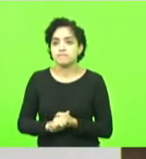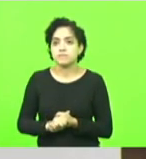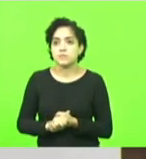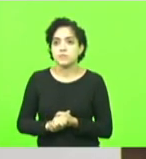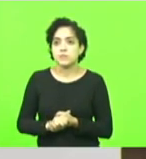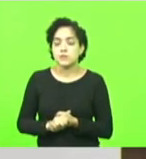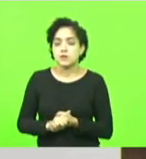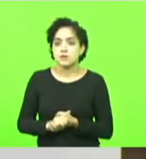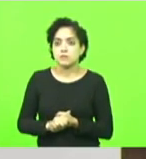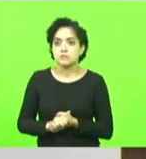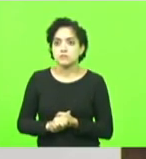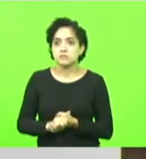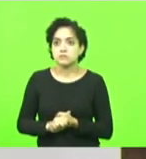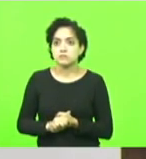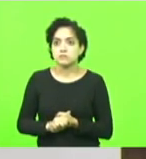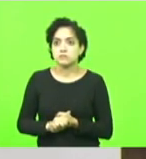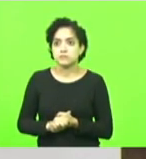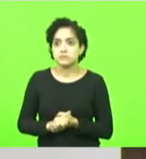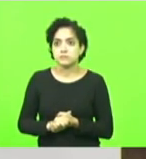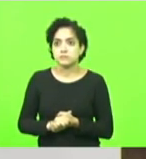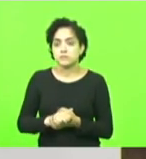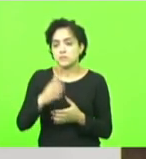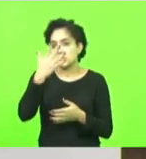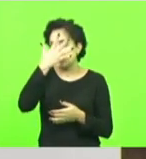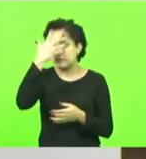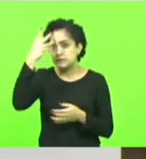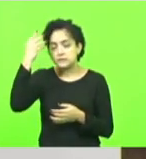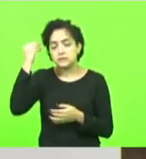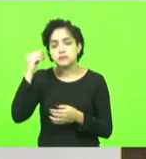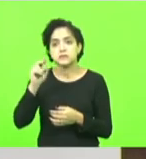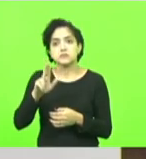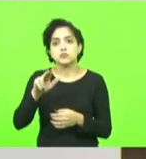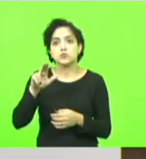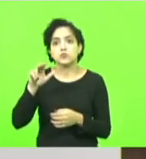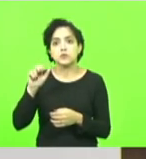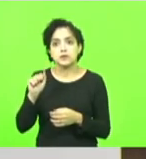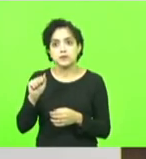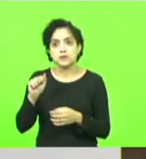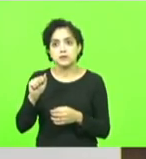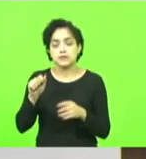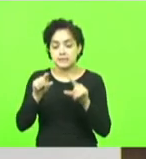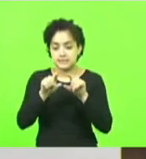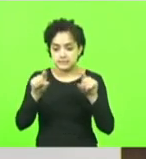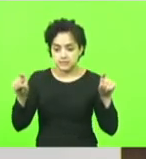jamais sejam por nós esquecidos. Que esta frase